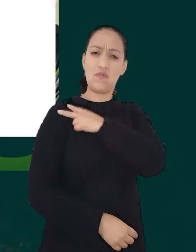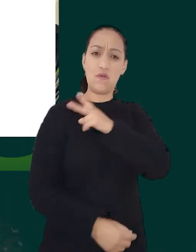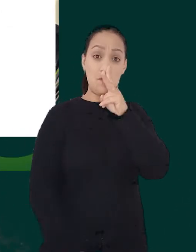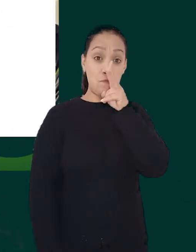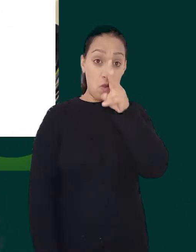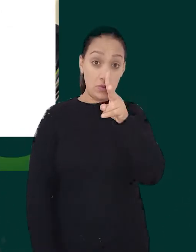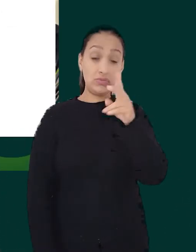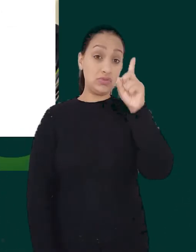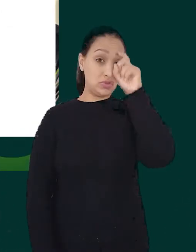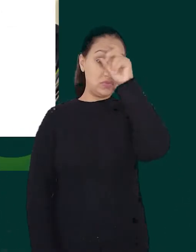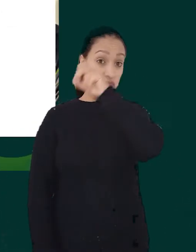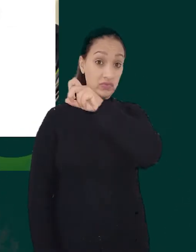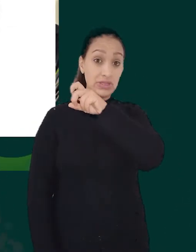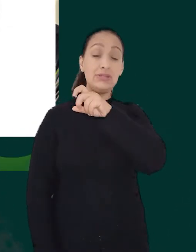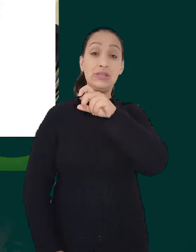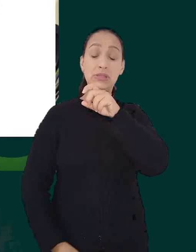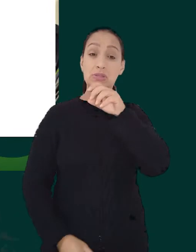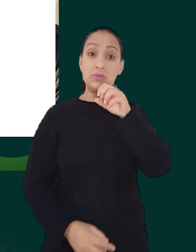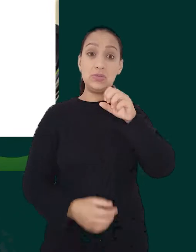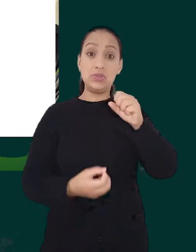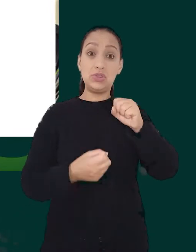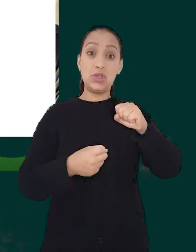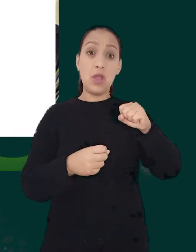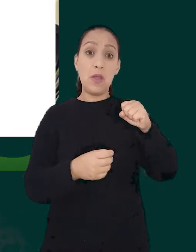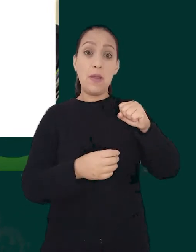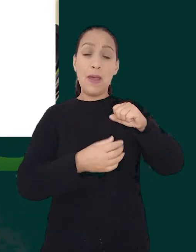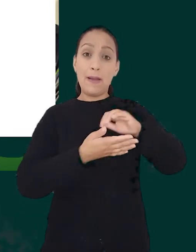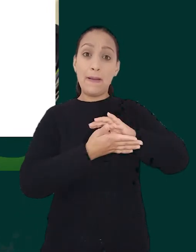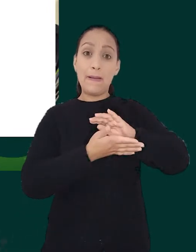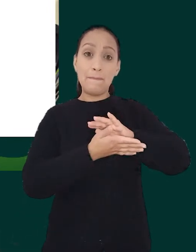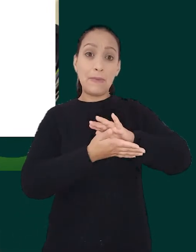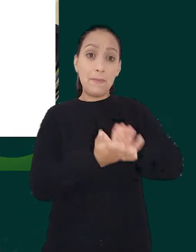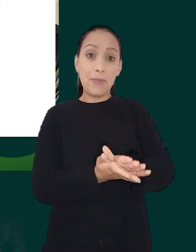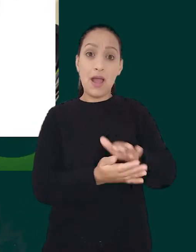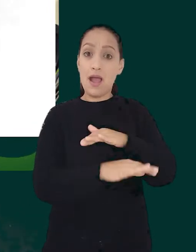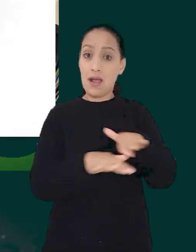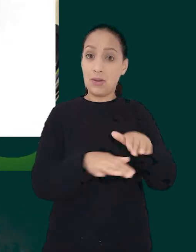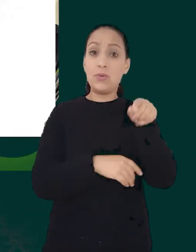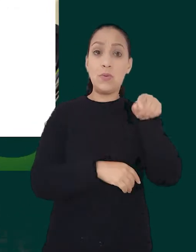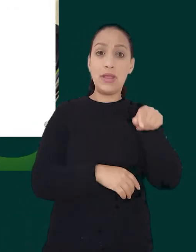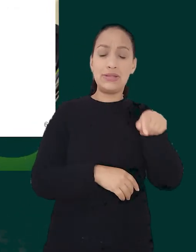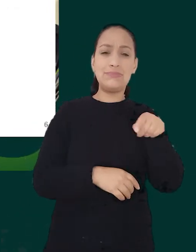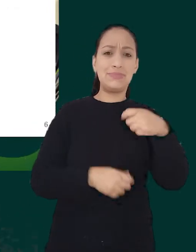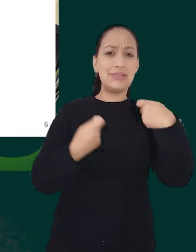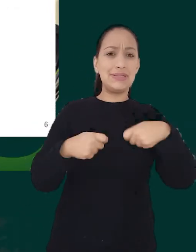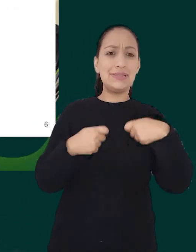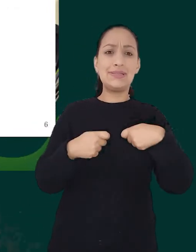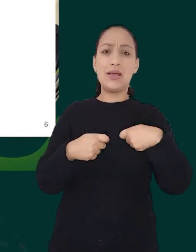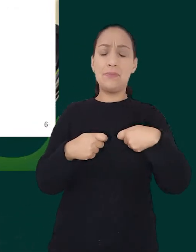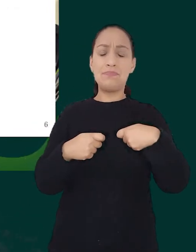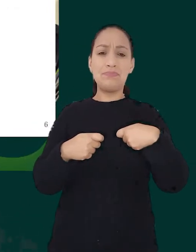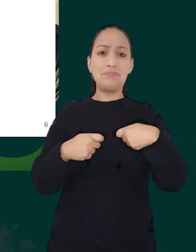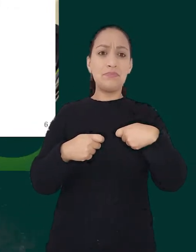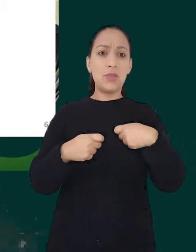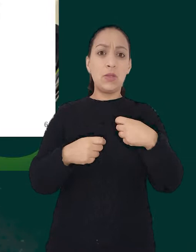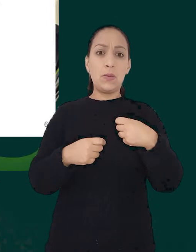difíceis de serem combatidos, onde tu tem que ter uma estratégia mais furtiva para conseguir combater, porque a máquina de estados desses agentes